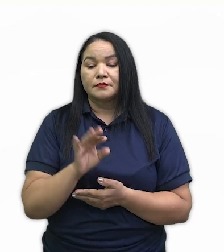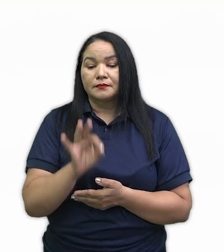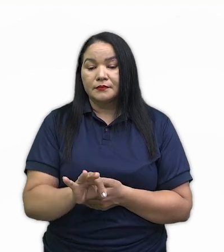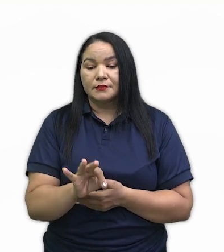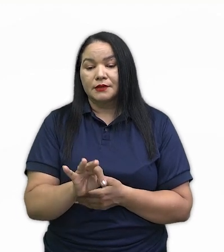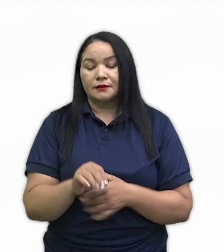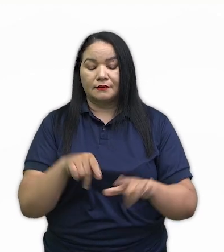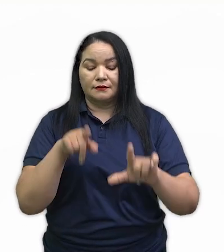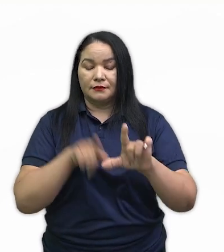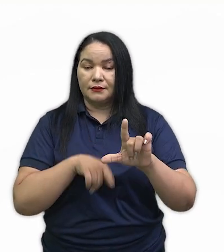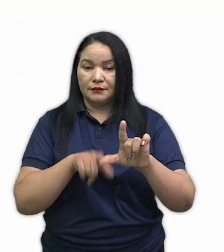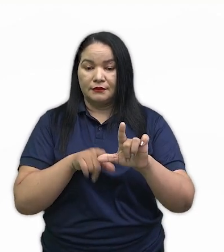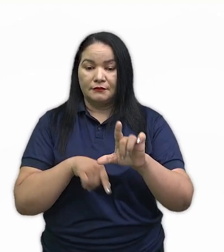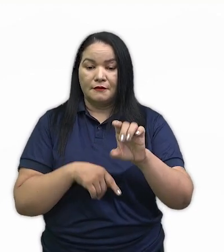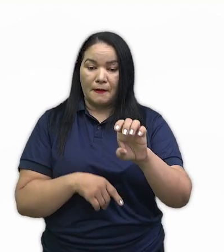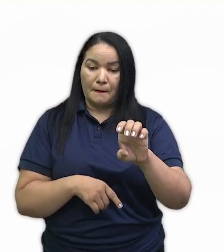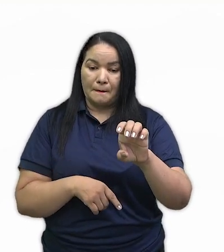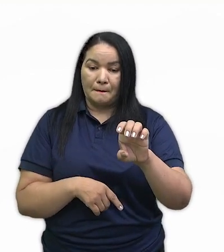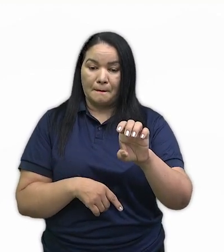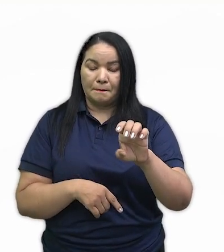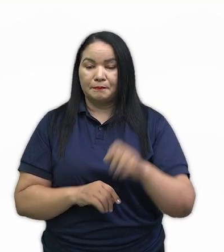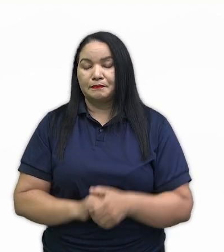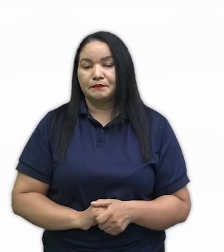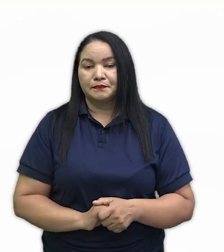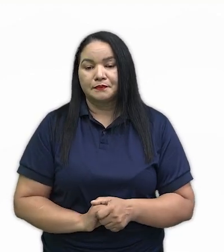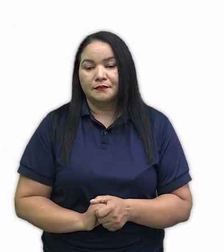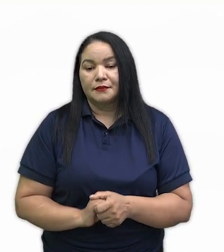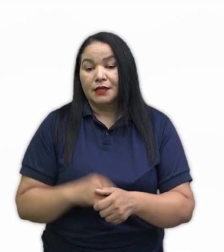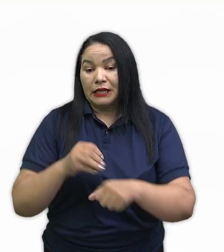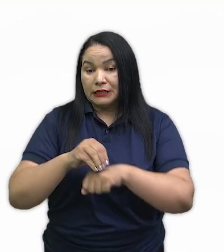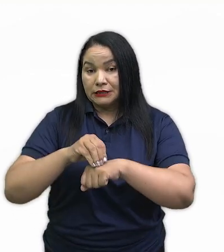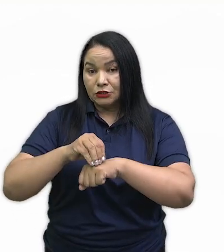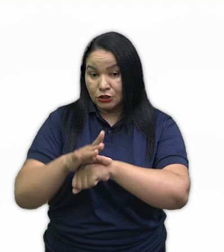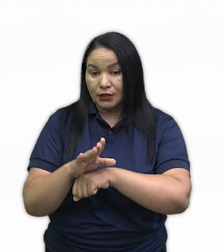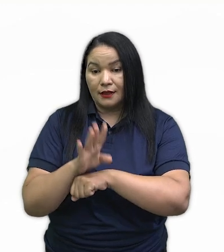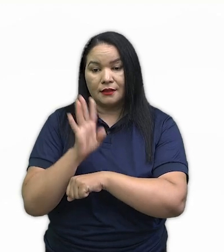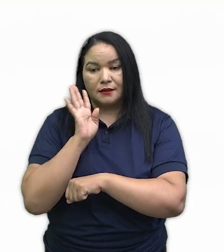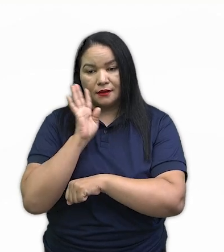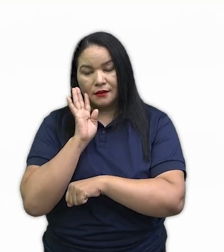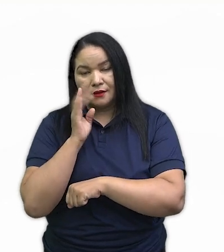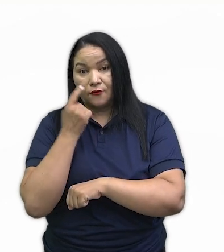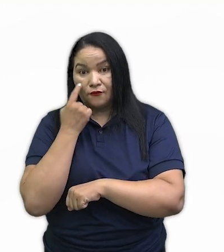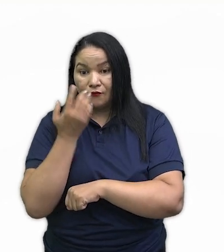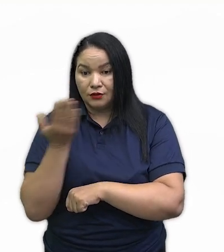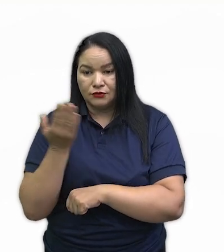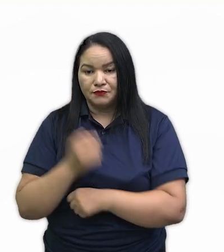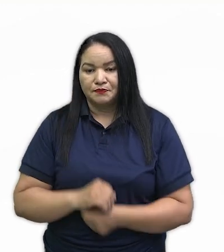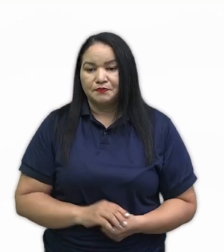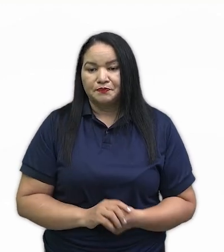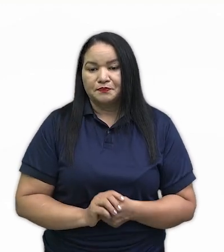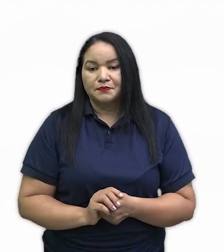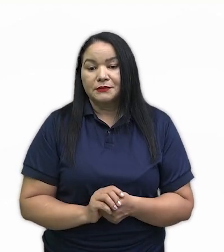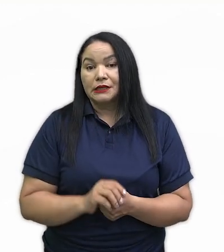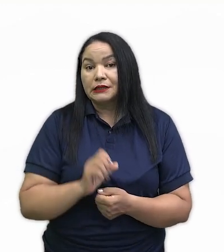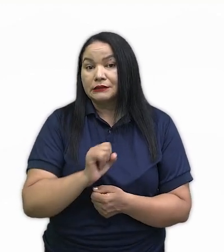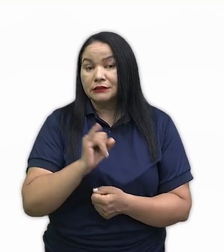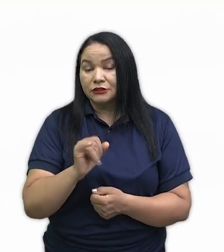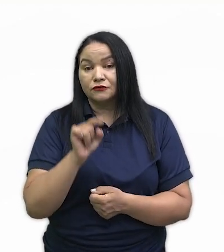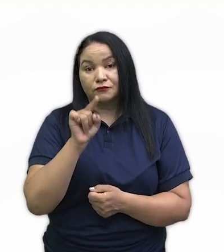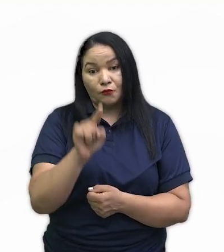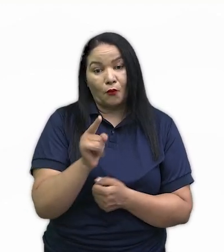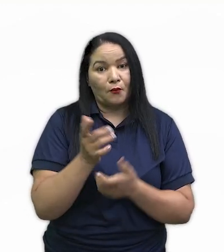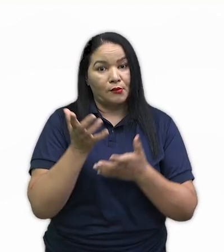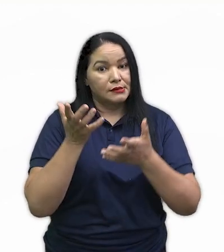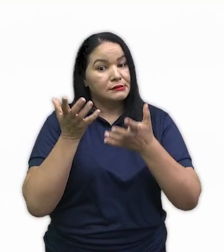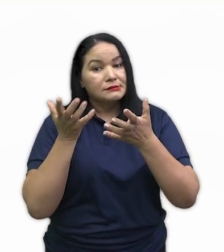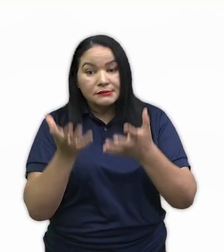correta, a letra E. Turma, uma dica bem legal aqui é a seguinte, olha só, tá? Se você